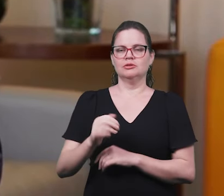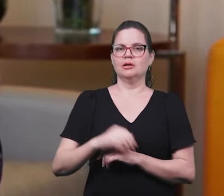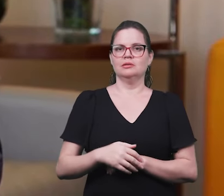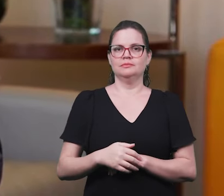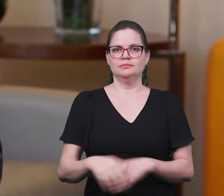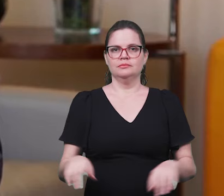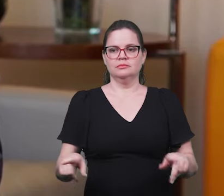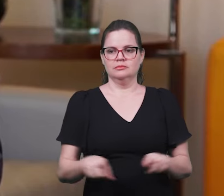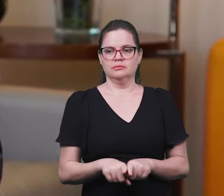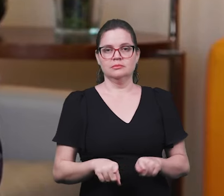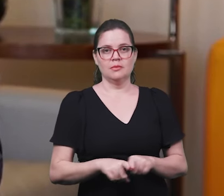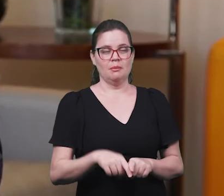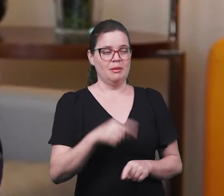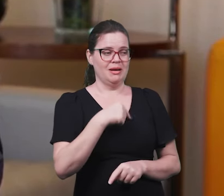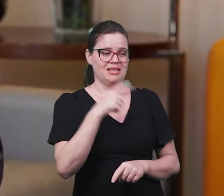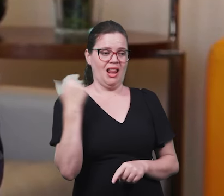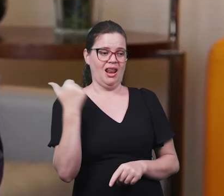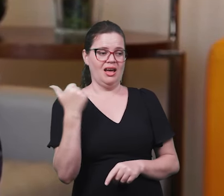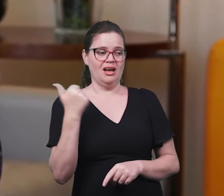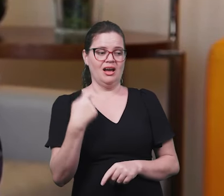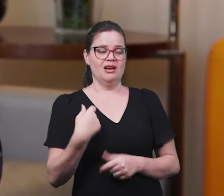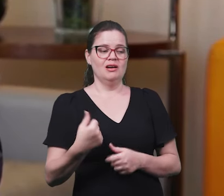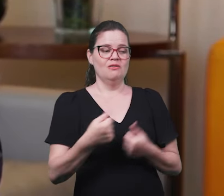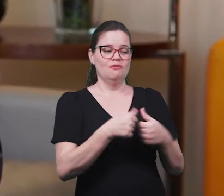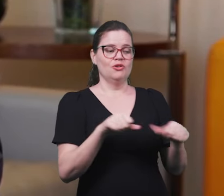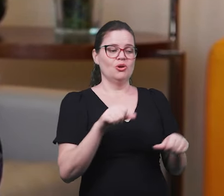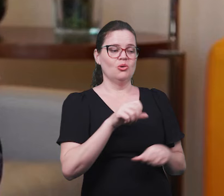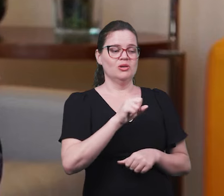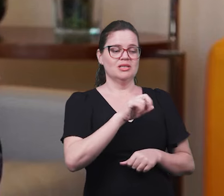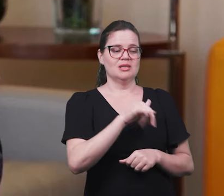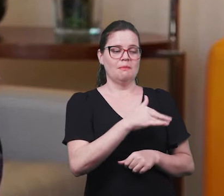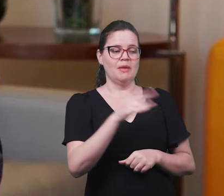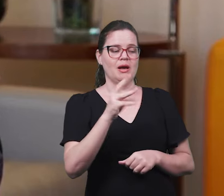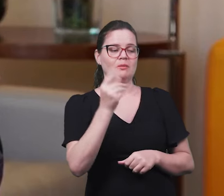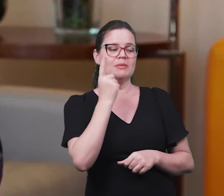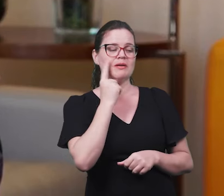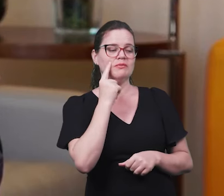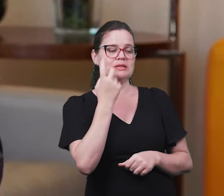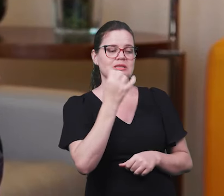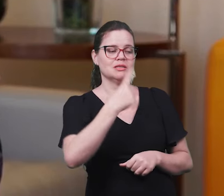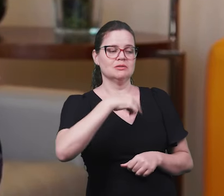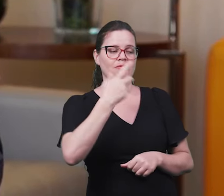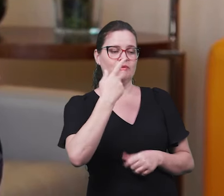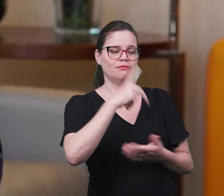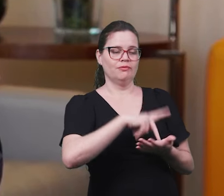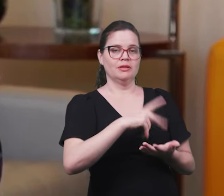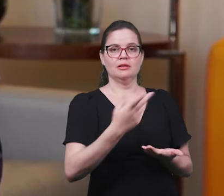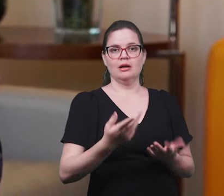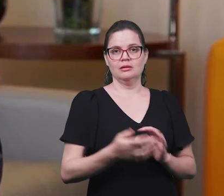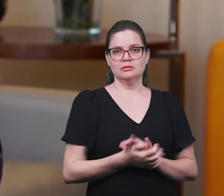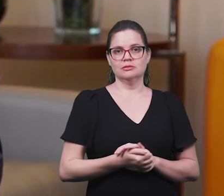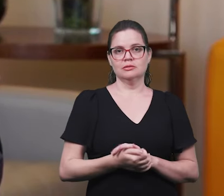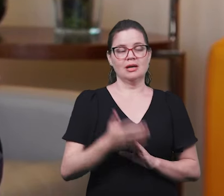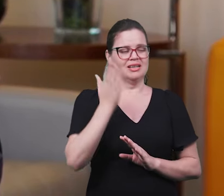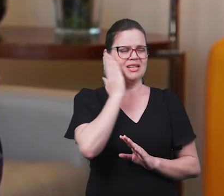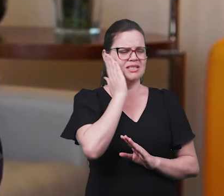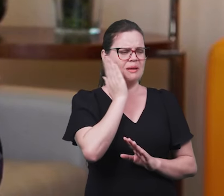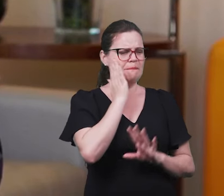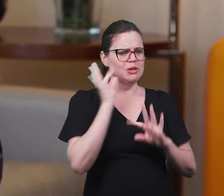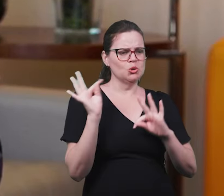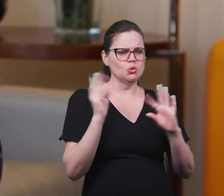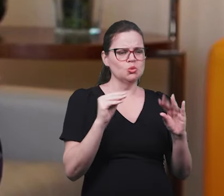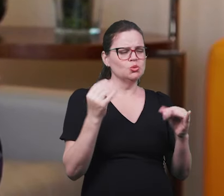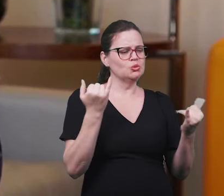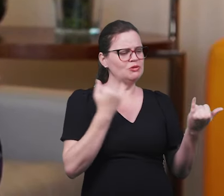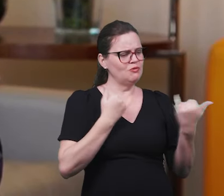tudo isso, ele deixou ainda Simeão como refém para saber se nós estávamos falando a verdade. Queria saber tudo de nós. O Senhor quer